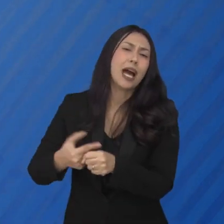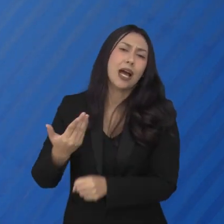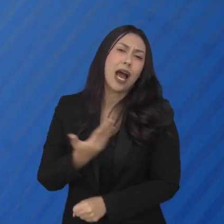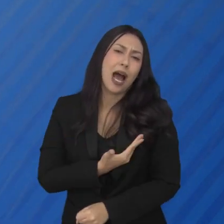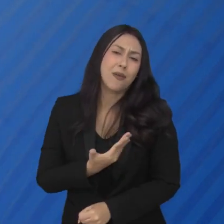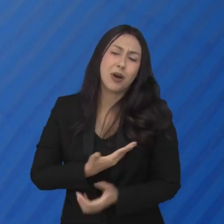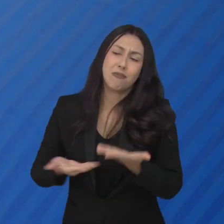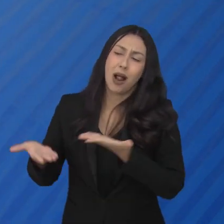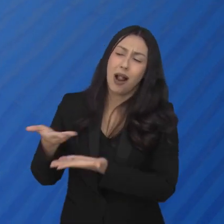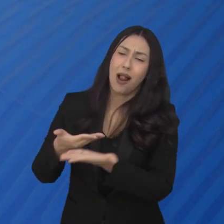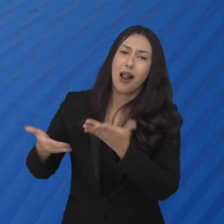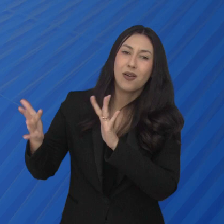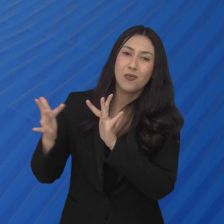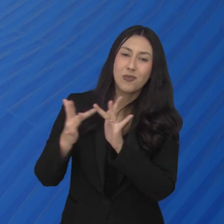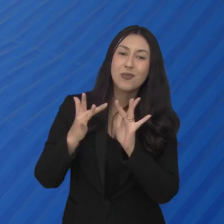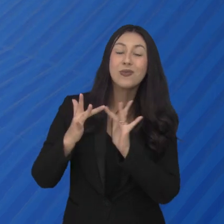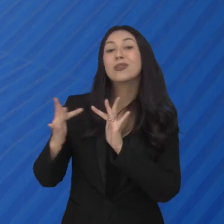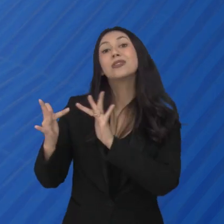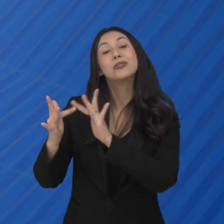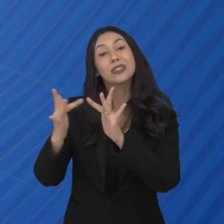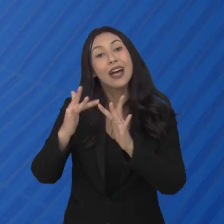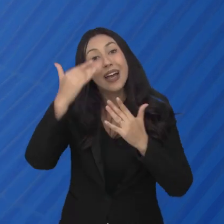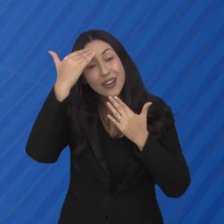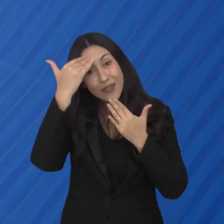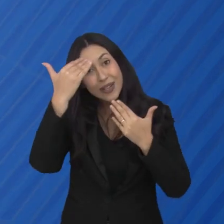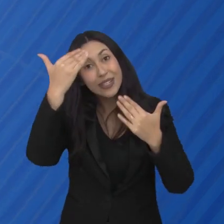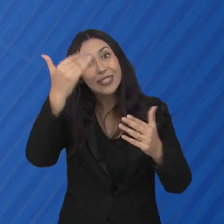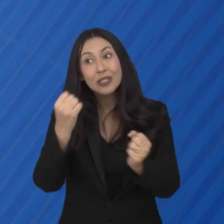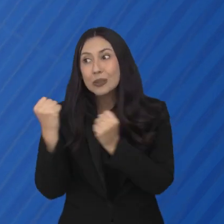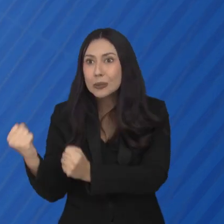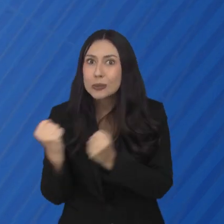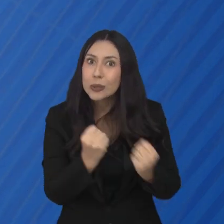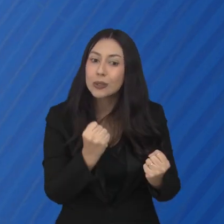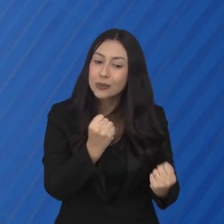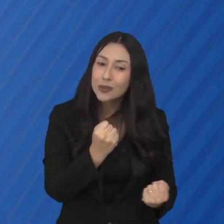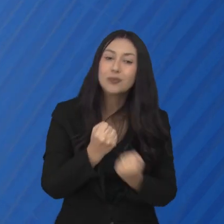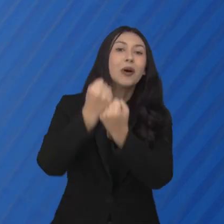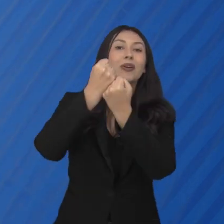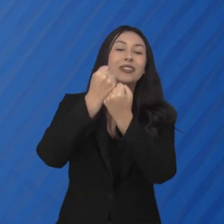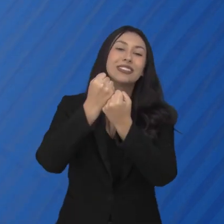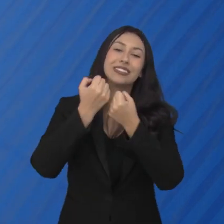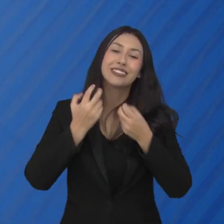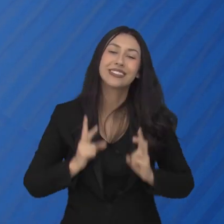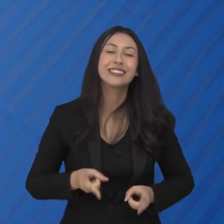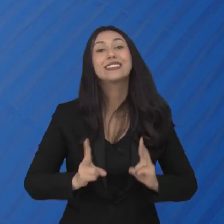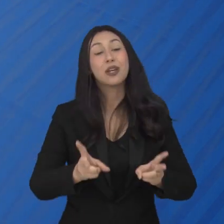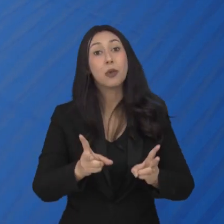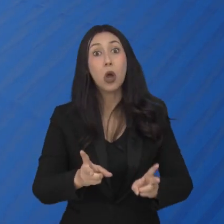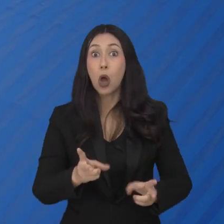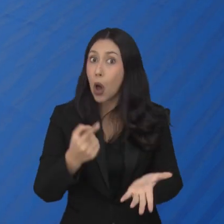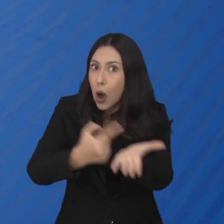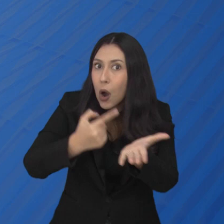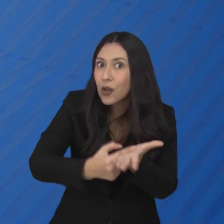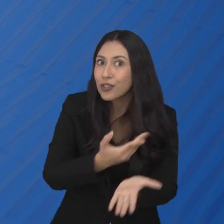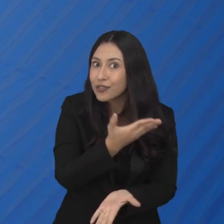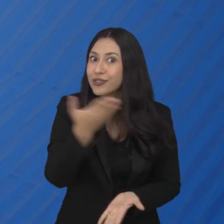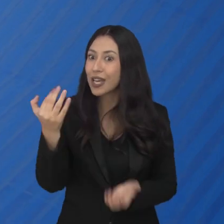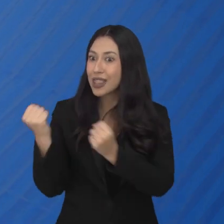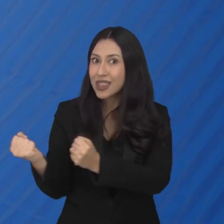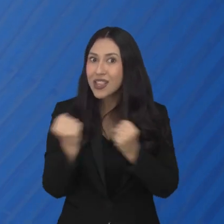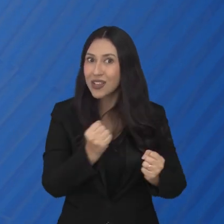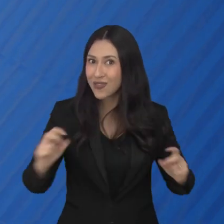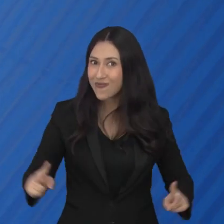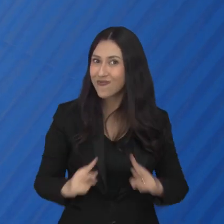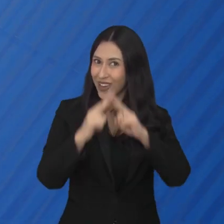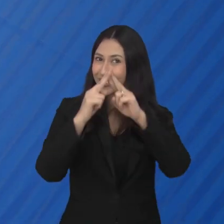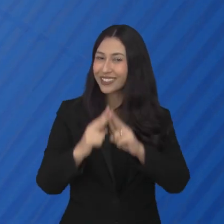pela cidade, grandes amigos e contato com a cidade. Agradeço muito pela torcida e apoio de todos de São José e conto com a